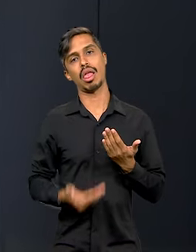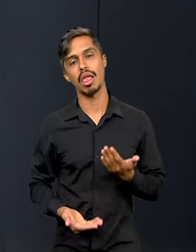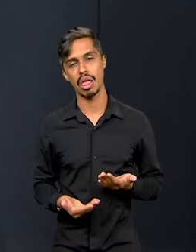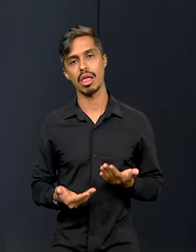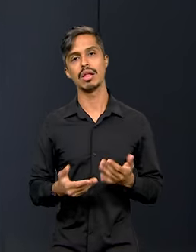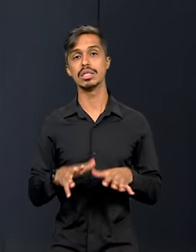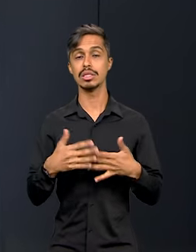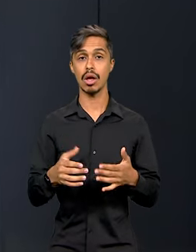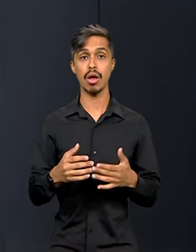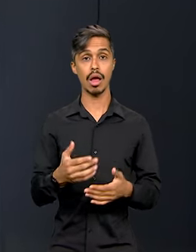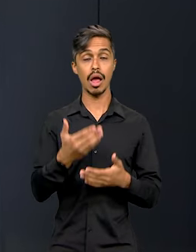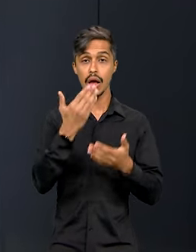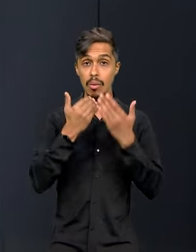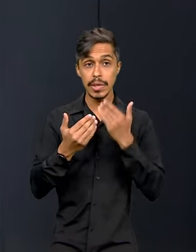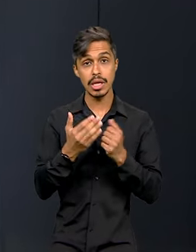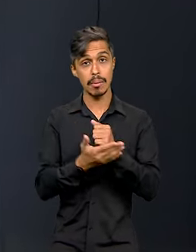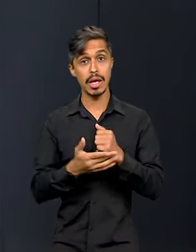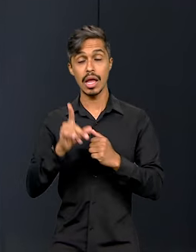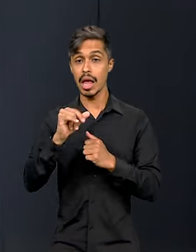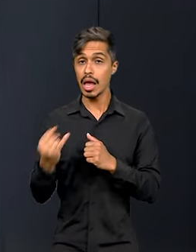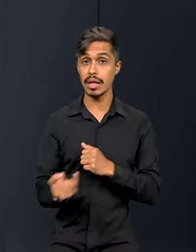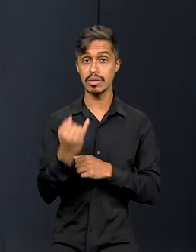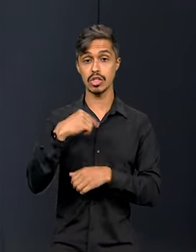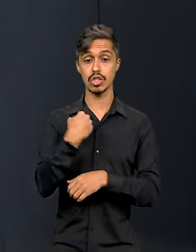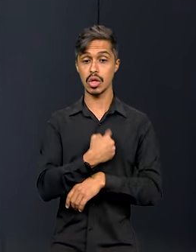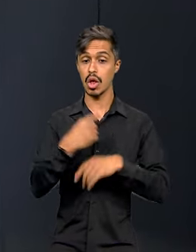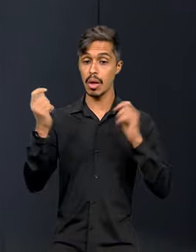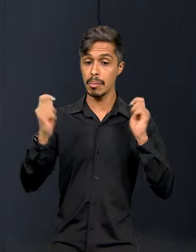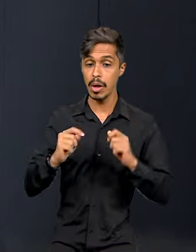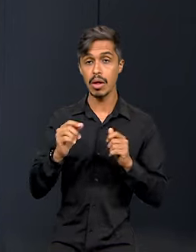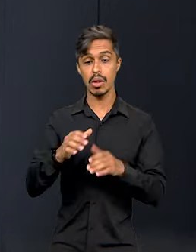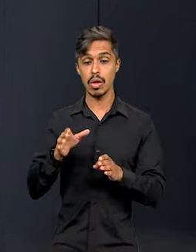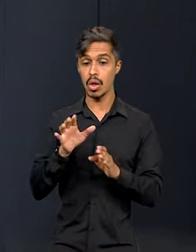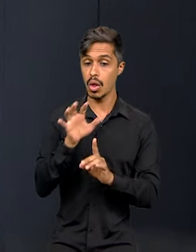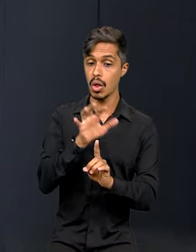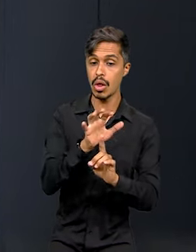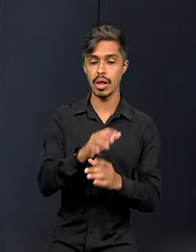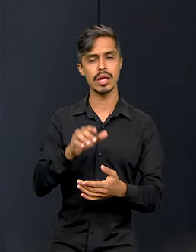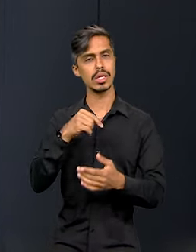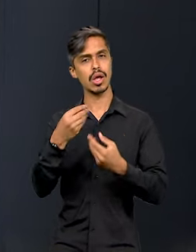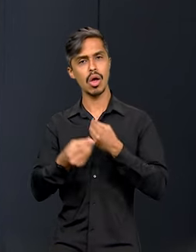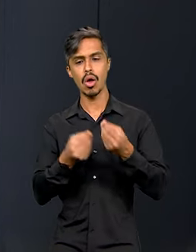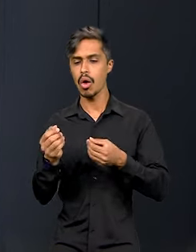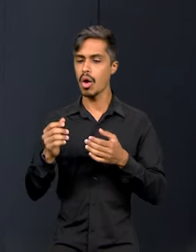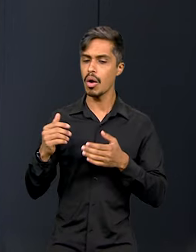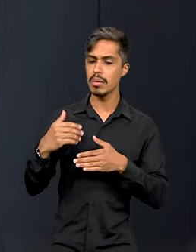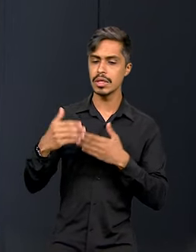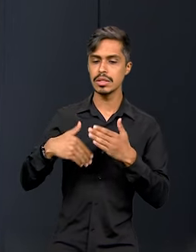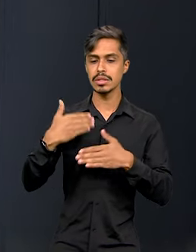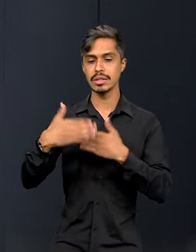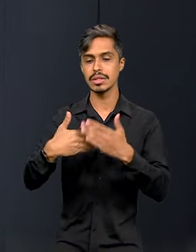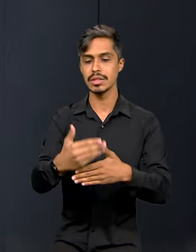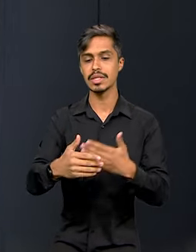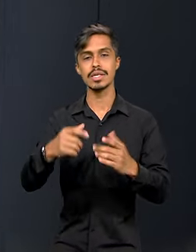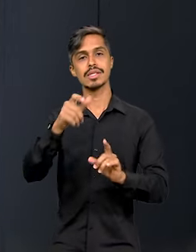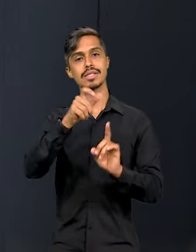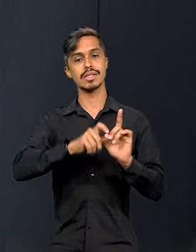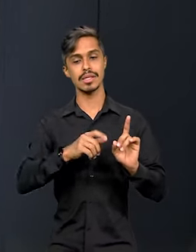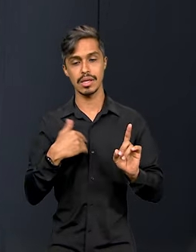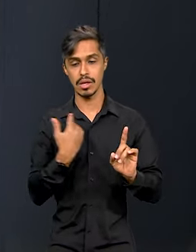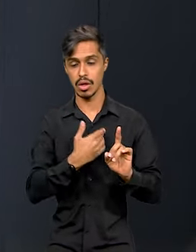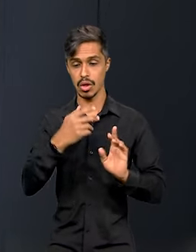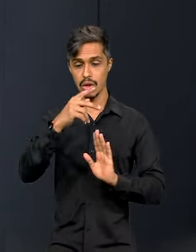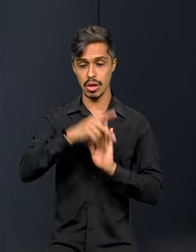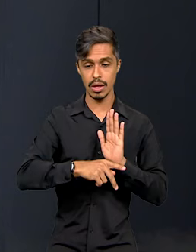básica e ela é muito importante para que nós possamos ter uma orientação o caminho a seguir H nas nossas